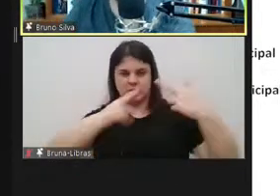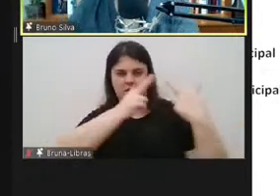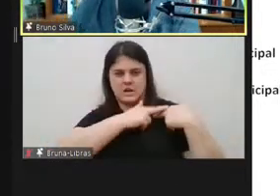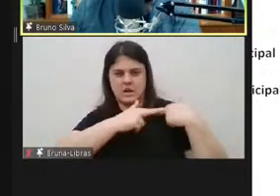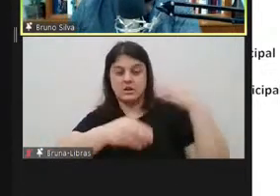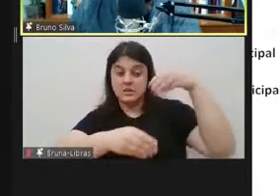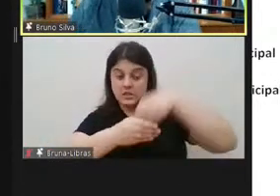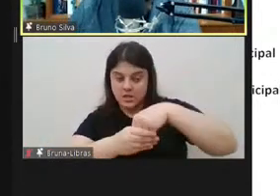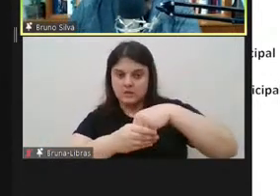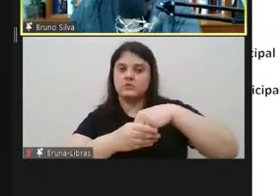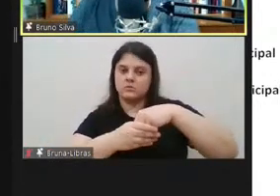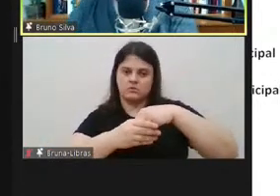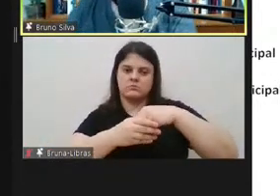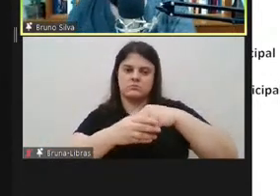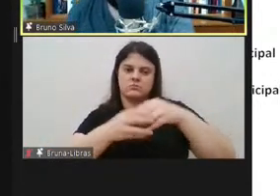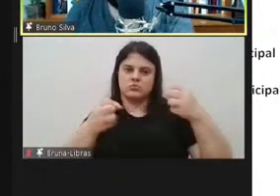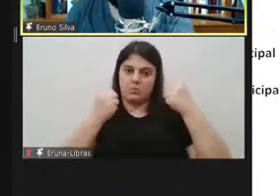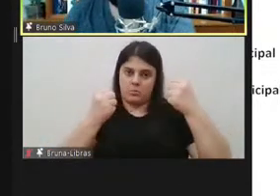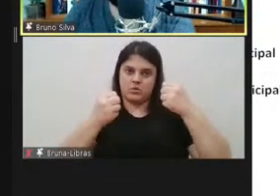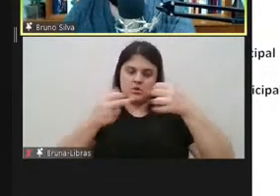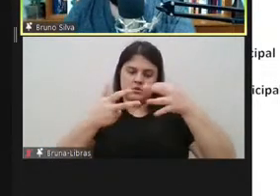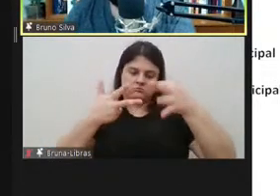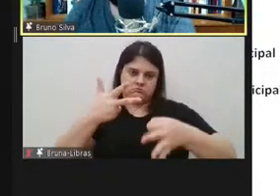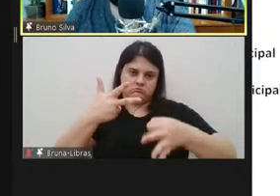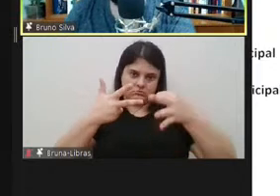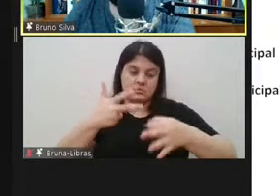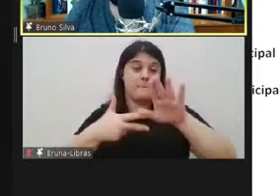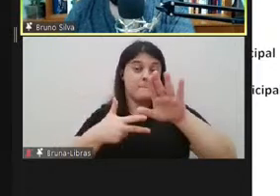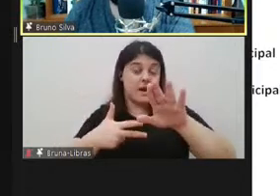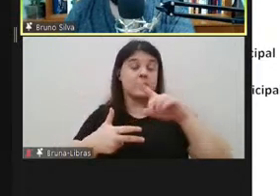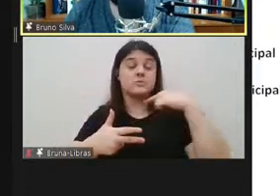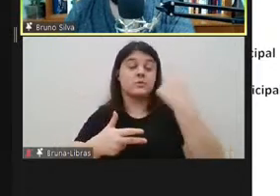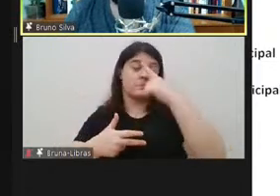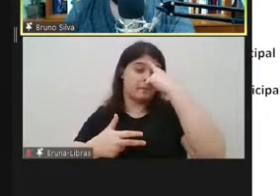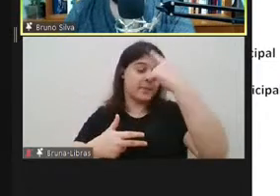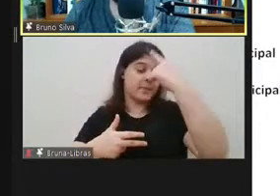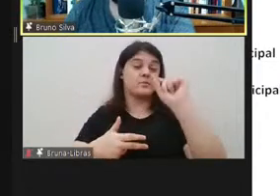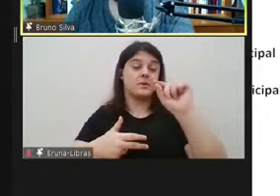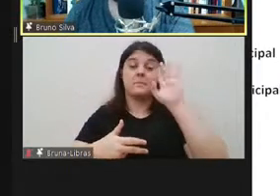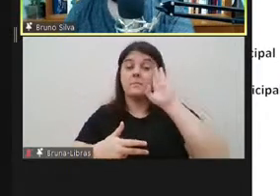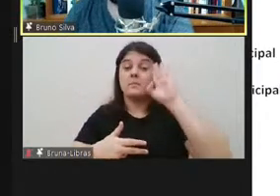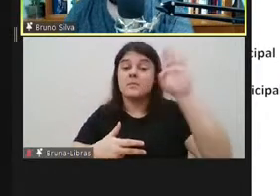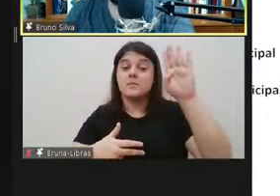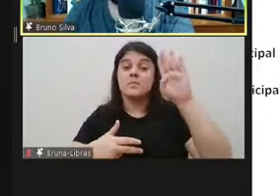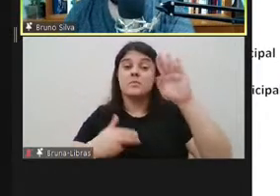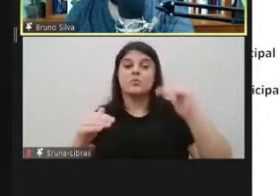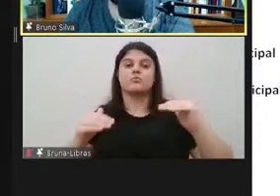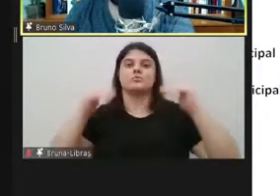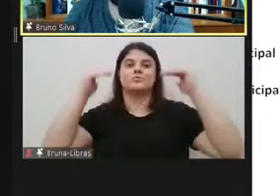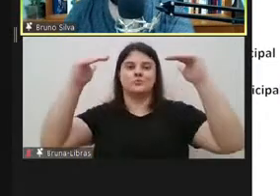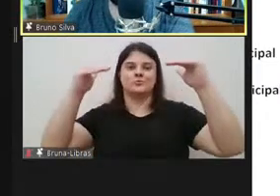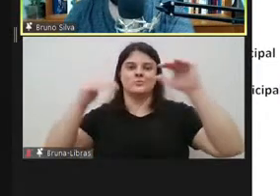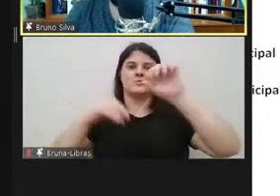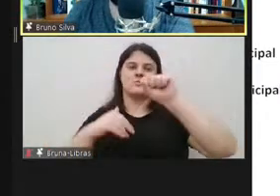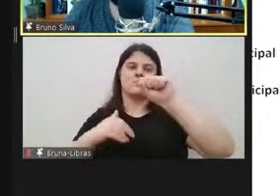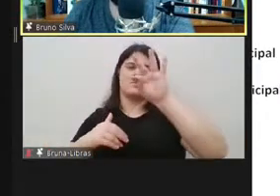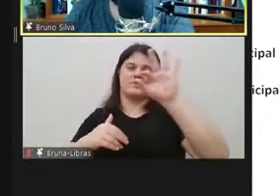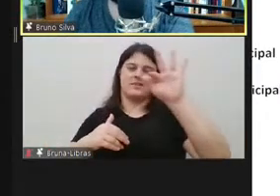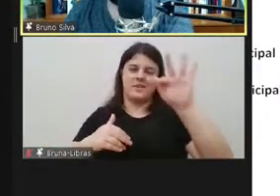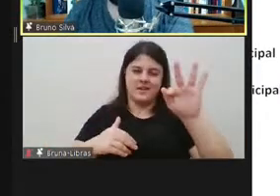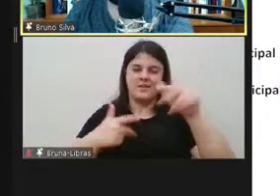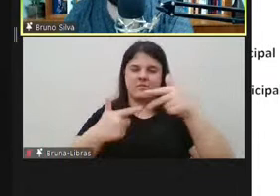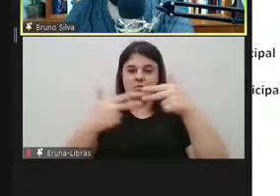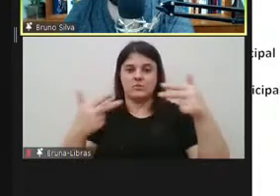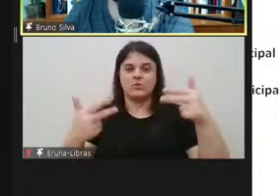cargos e carreiras que existem dentro do Poder Judiciário para a gente fala assim Principalmente aqueles que são os tribunais superiores é vamos pensar assim